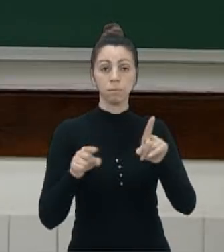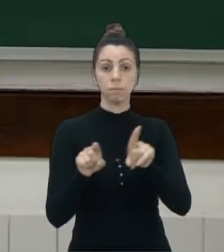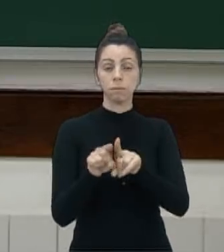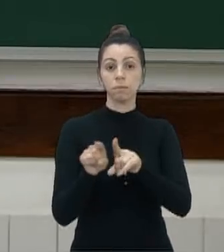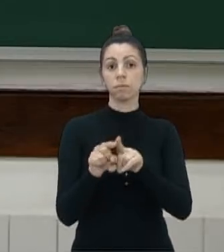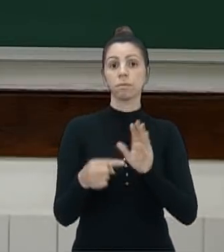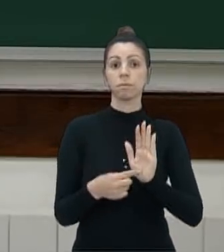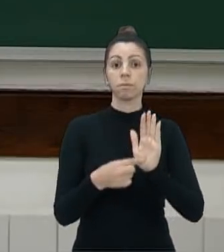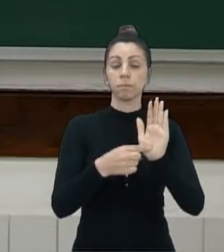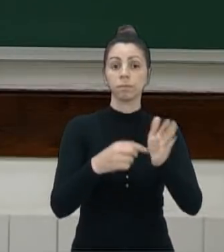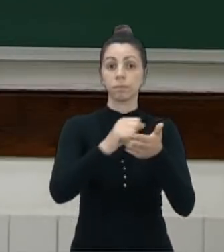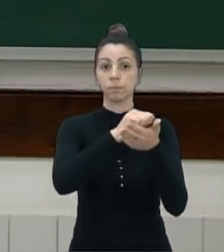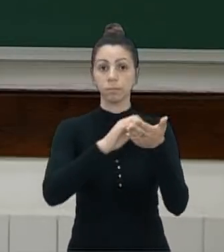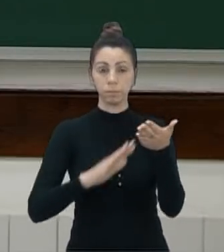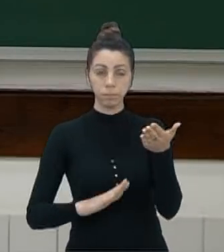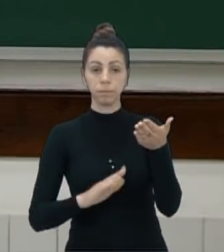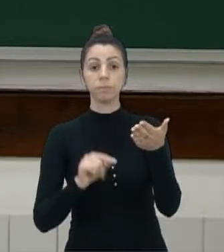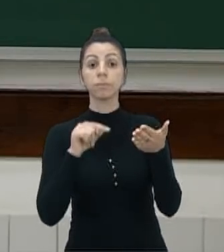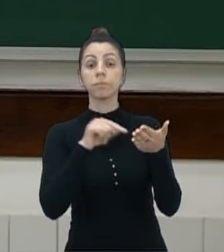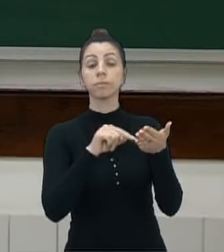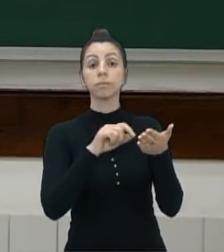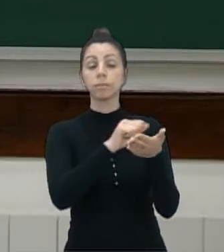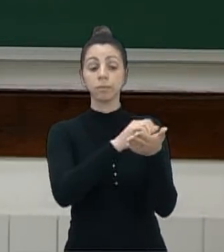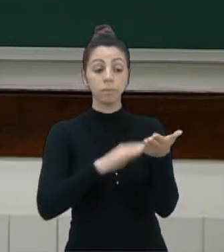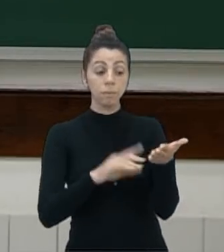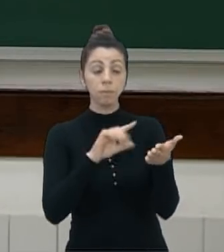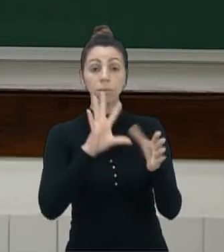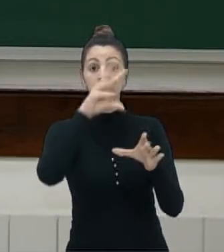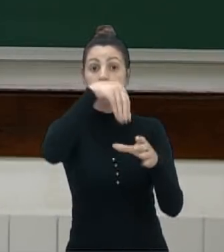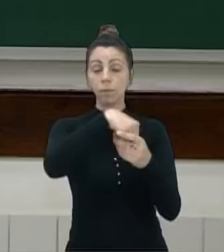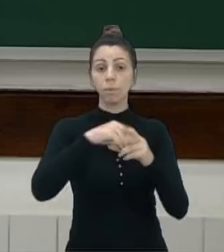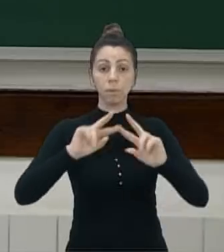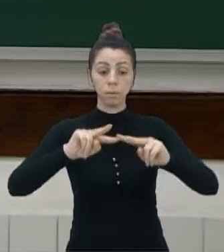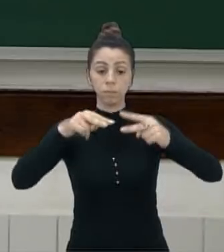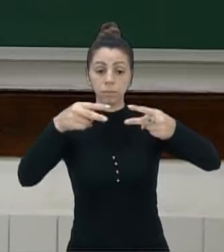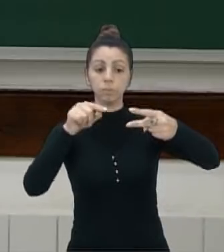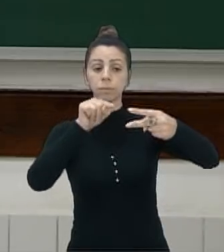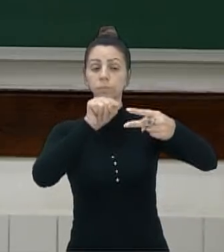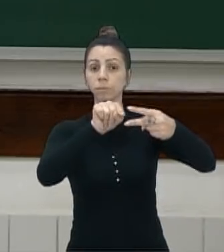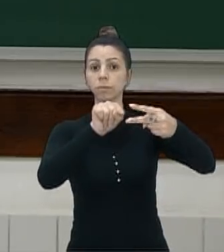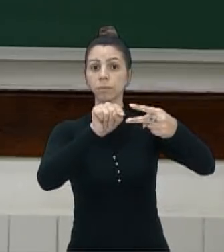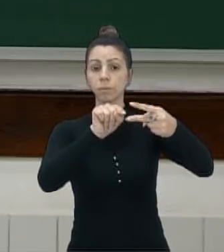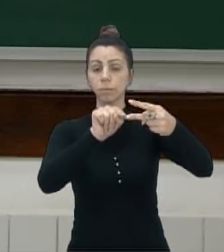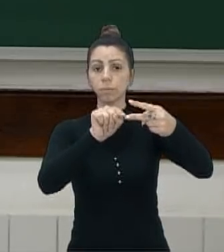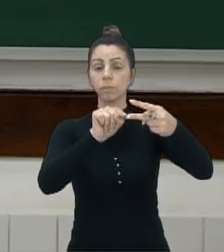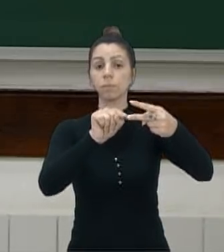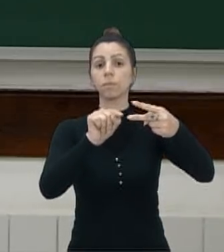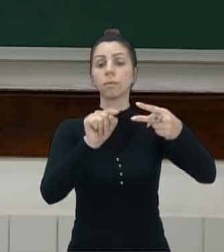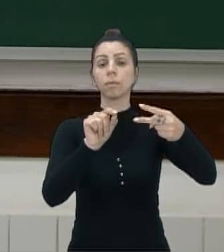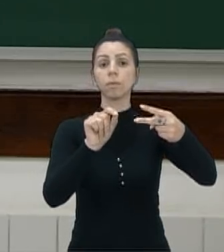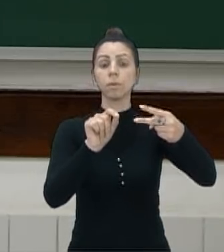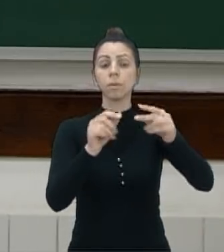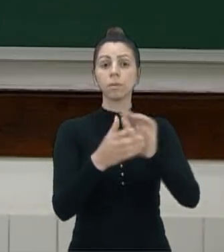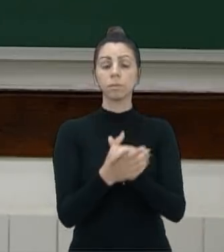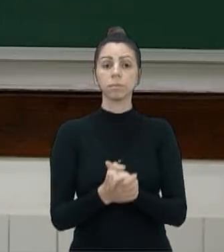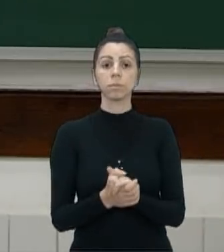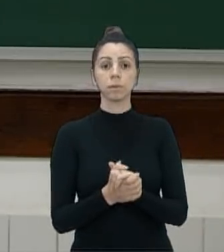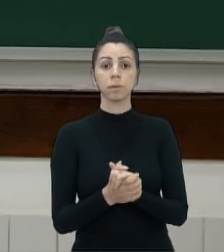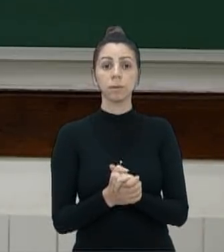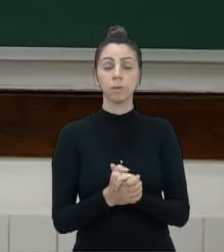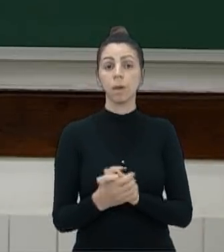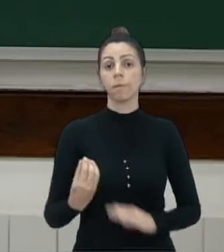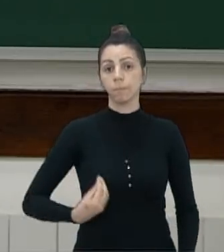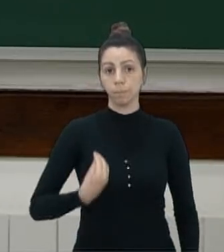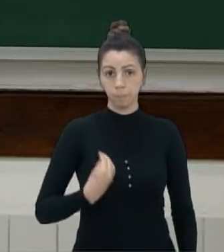aparecer para vocês uma atividade e essa atividade dentro dela tem um link com uma observação escrito aí, controle de frequência, chamada